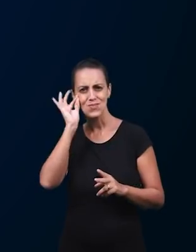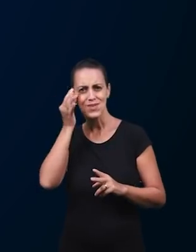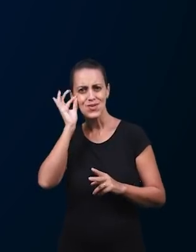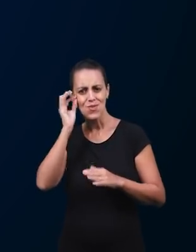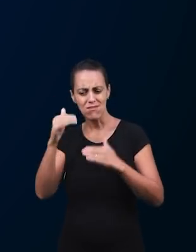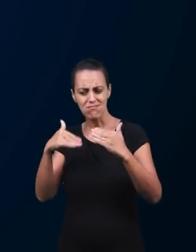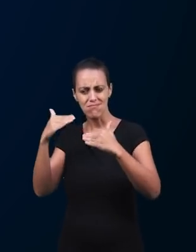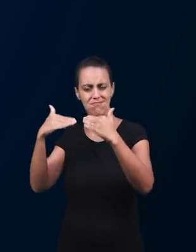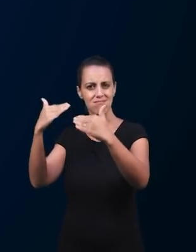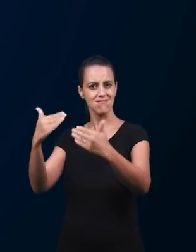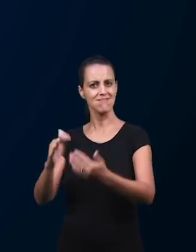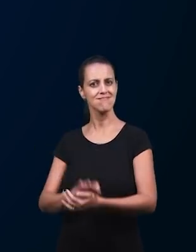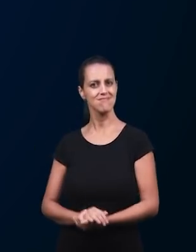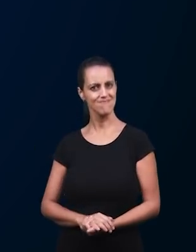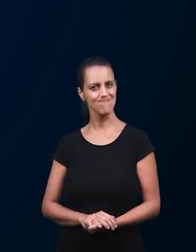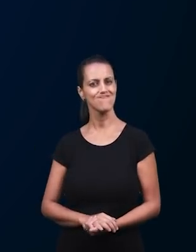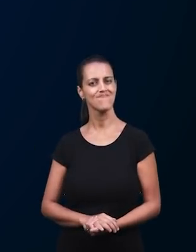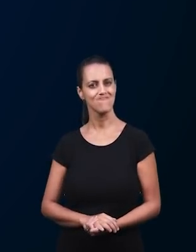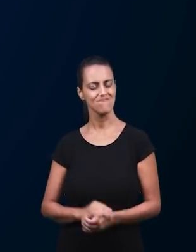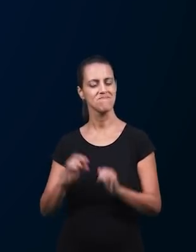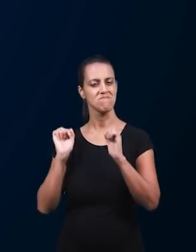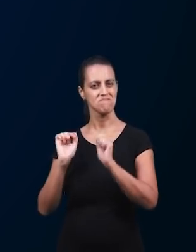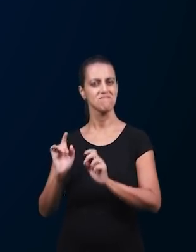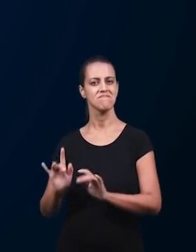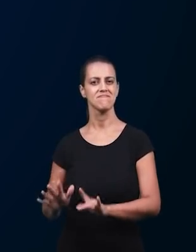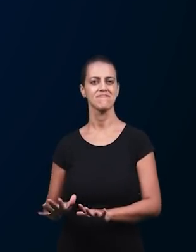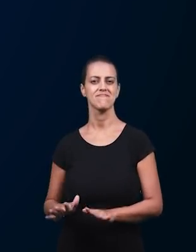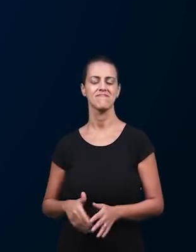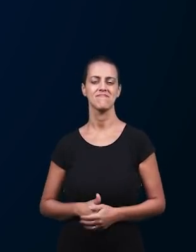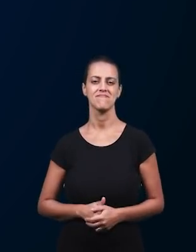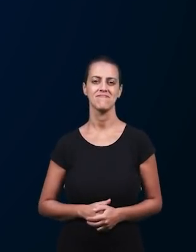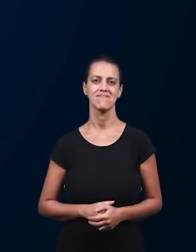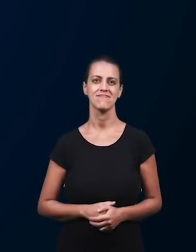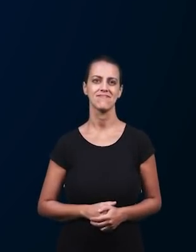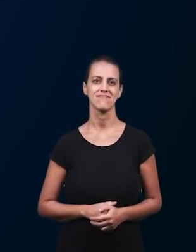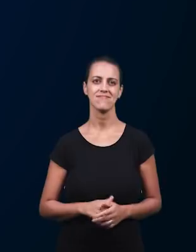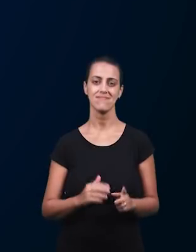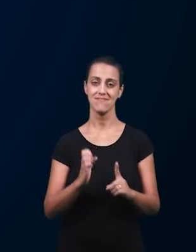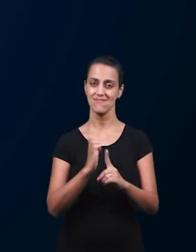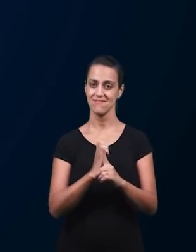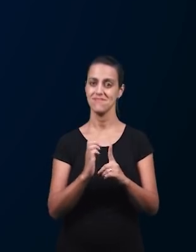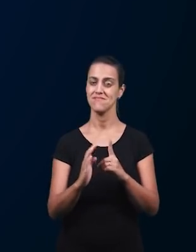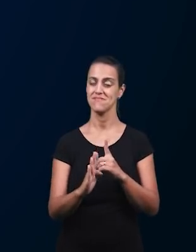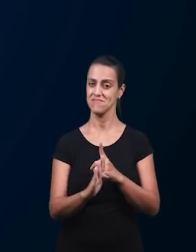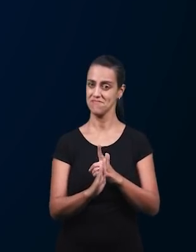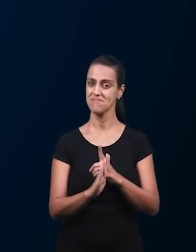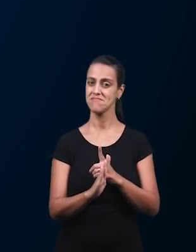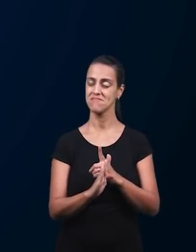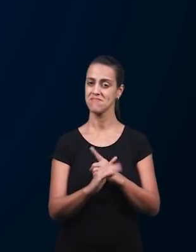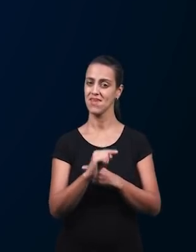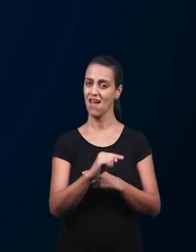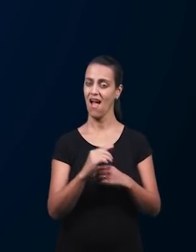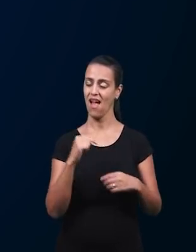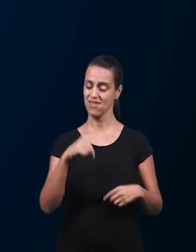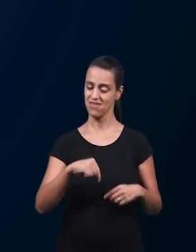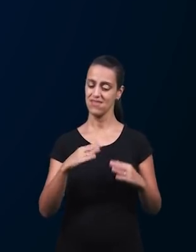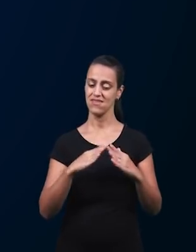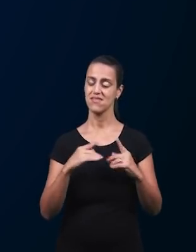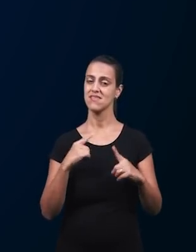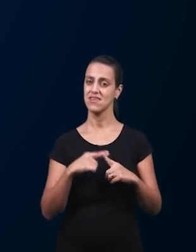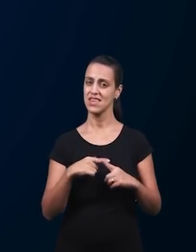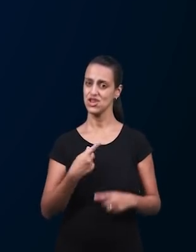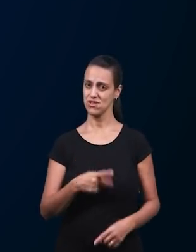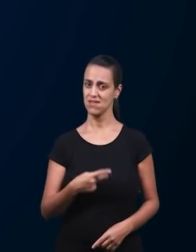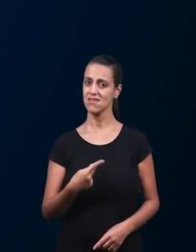reuniões. Isso tem sido uma grande bênção. A Escola Bíblica Dominical para a Igreja de Vancouver